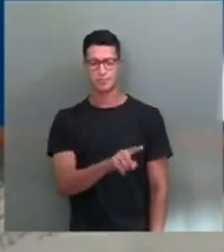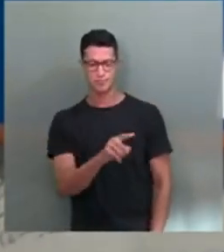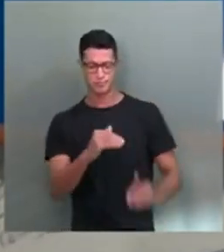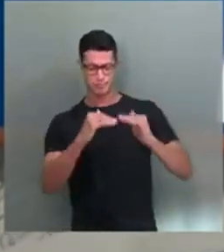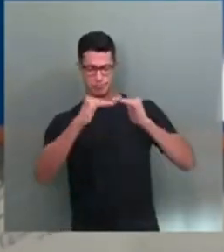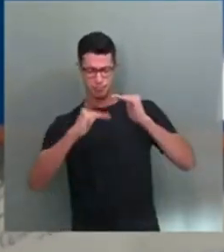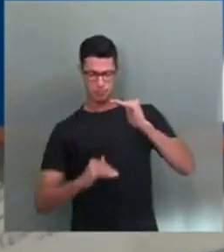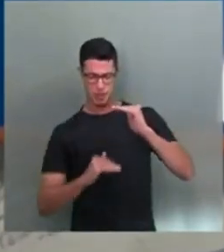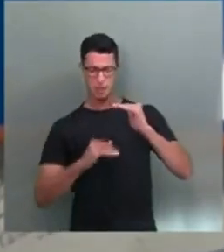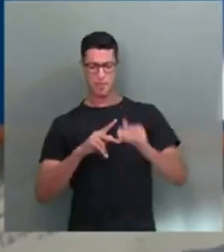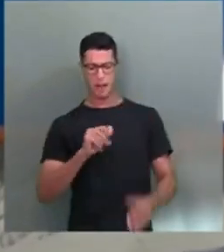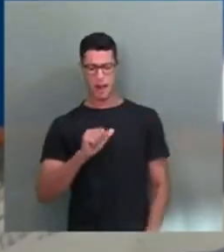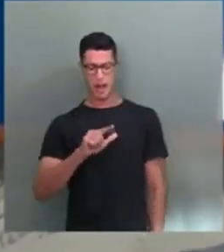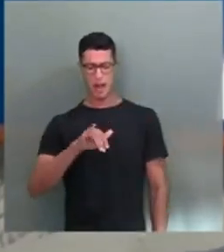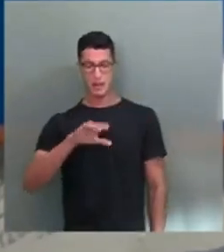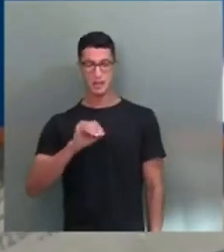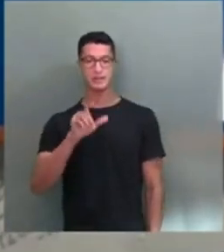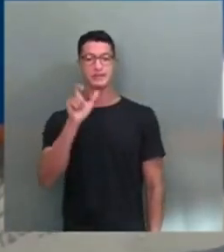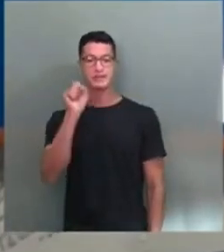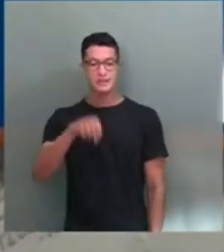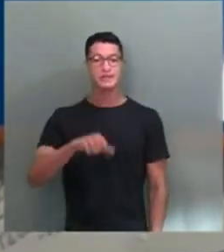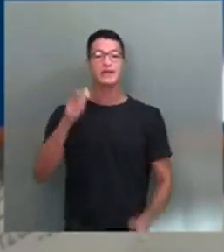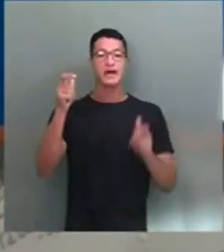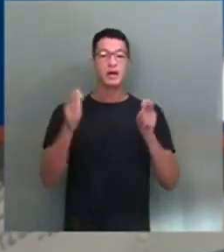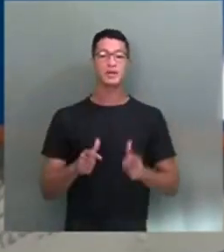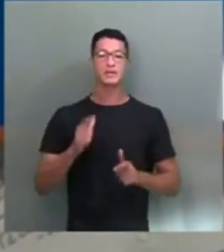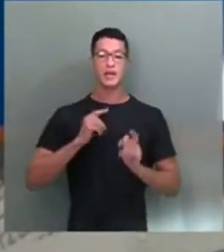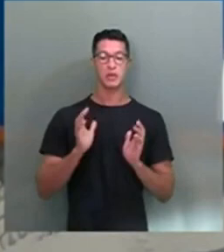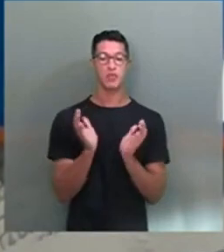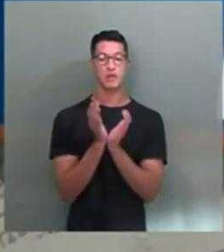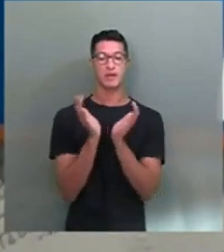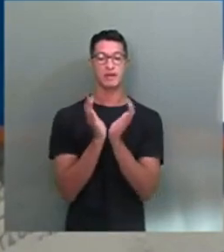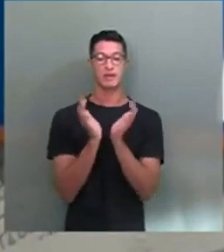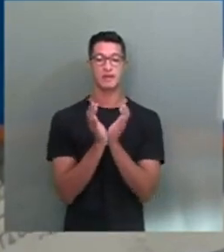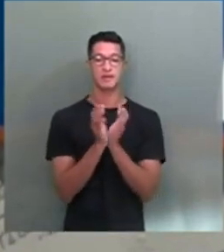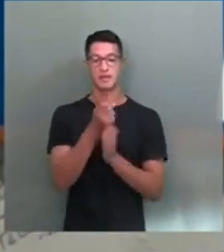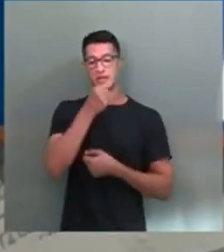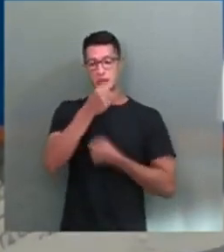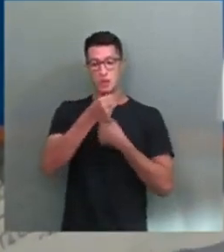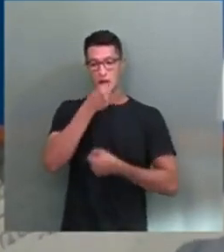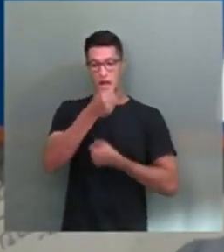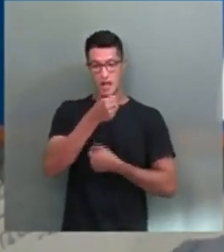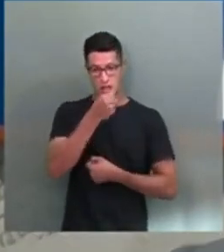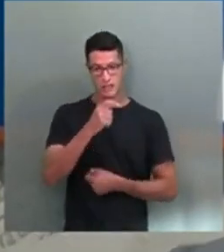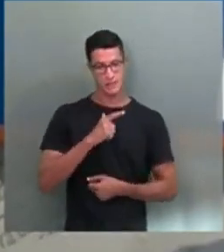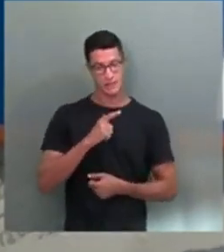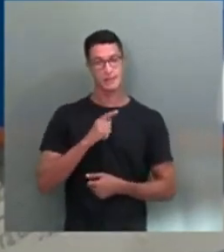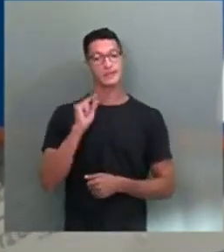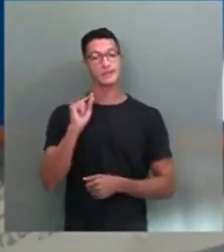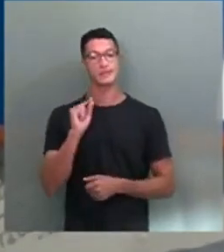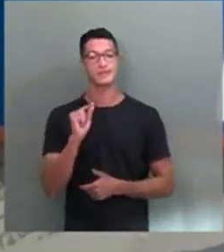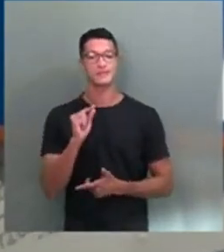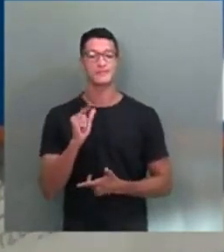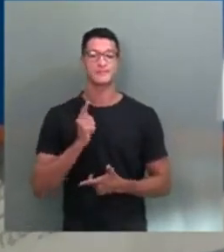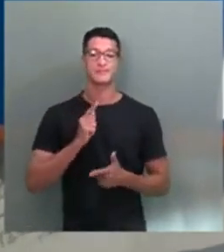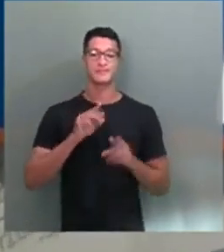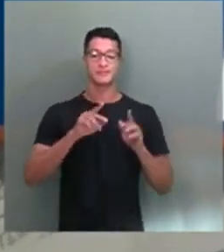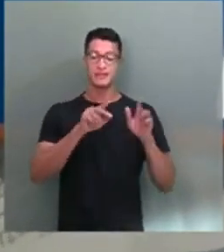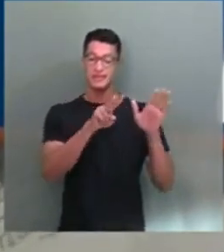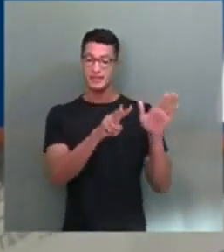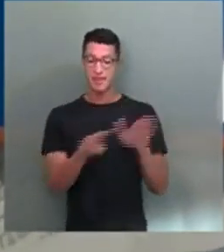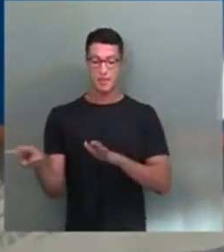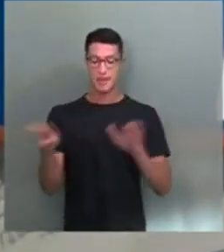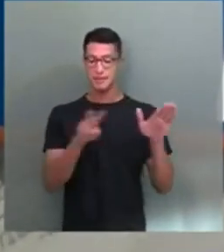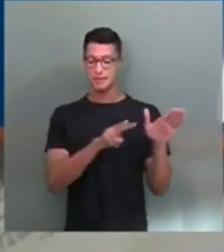do Palácio Mourão? Sim. Era onde funcionava uma equipe de jornalistas que toda semana,